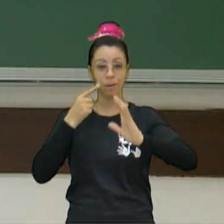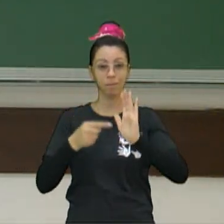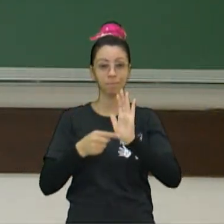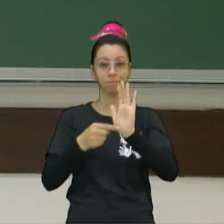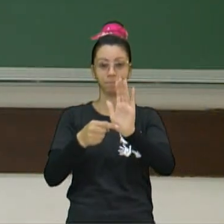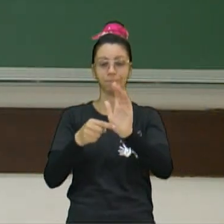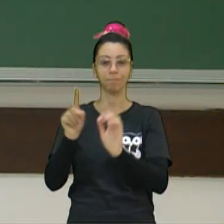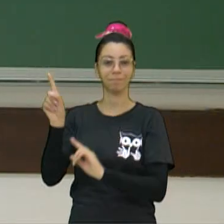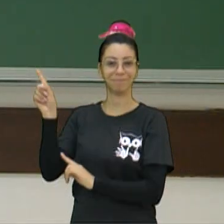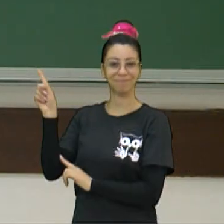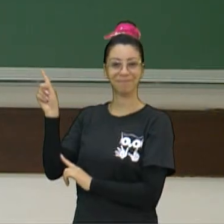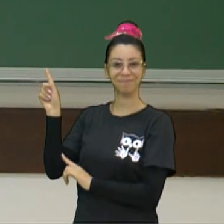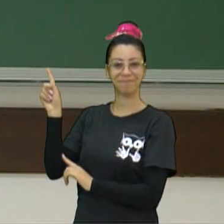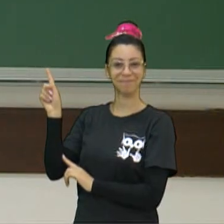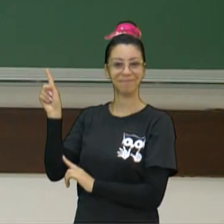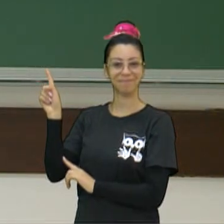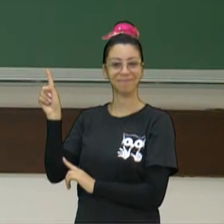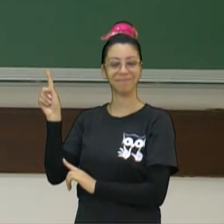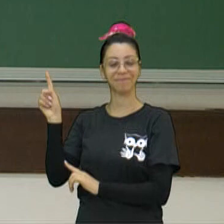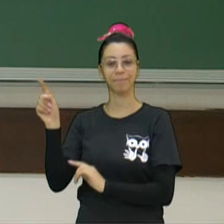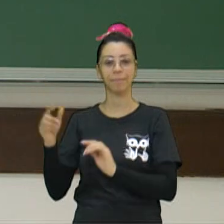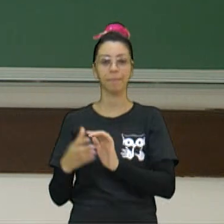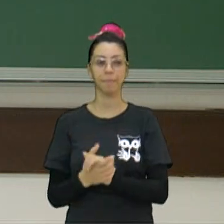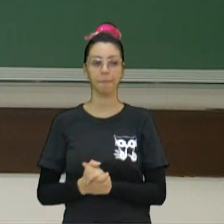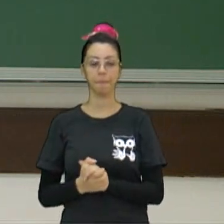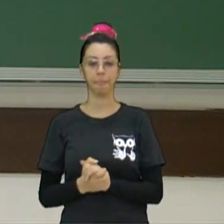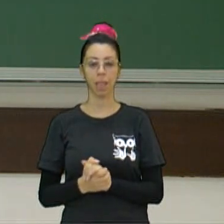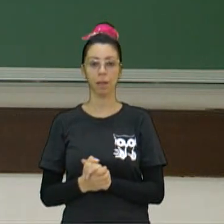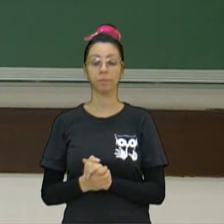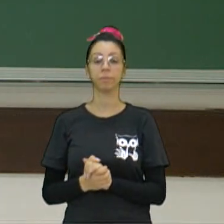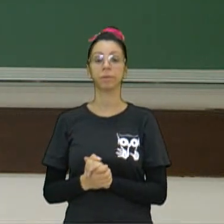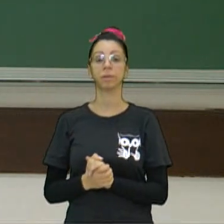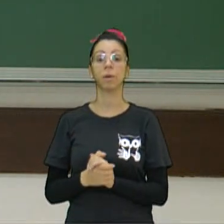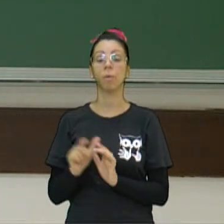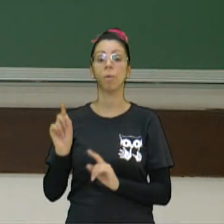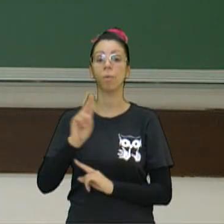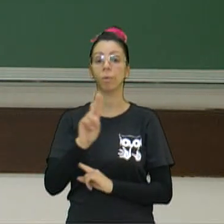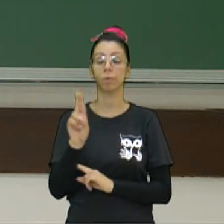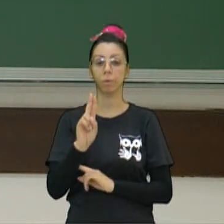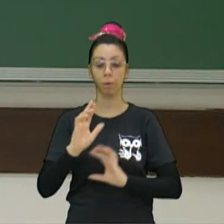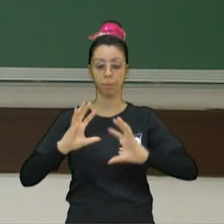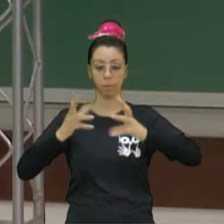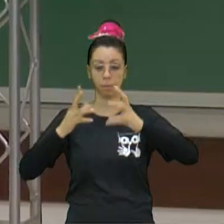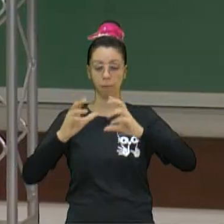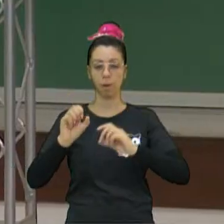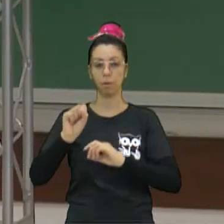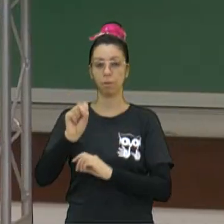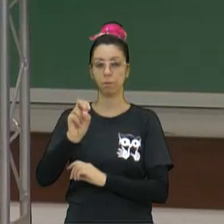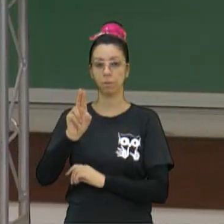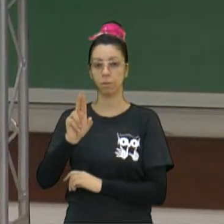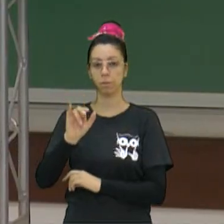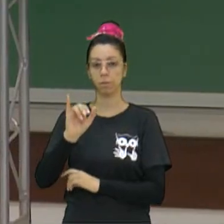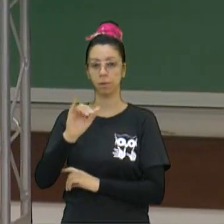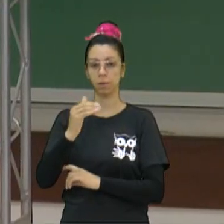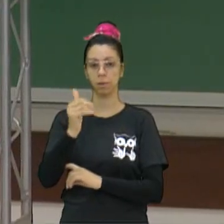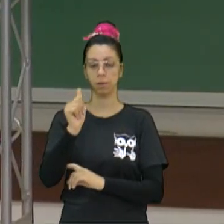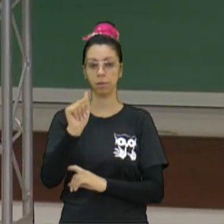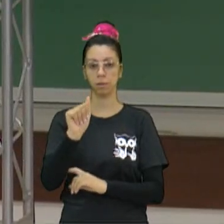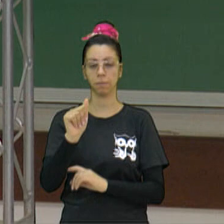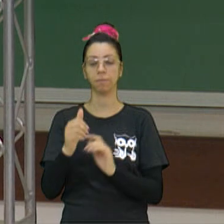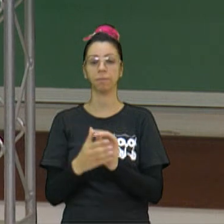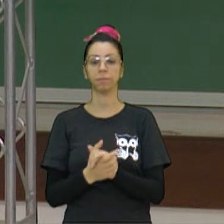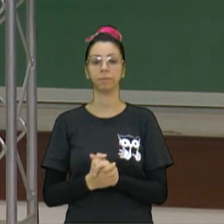a bola é chamada de bola suíça, né? Então é uma bola bastante grande, como vocês podem ver, que é diferente de uma